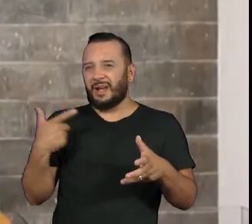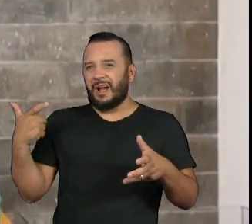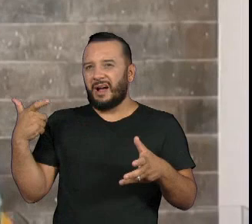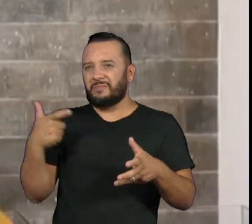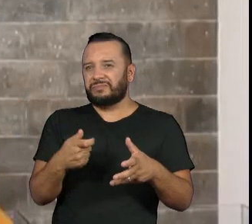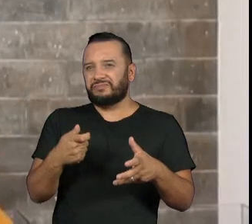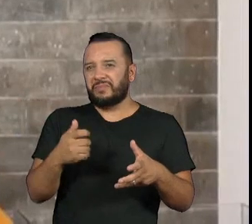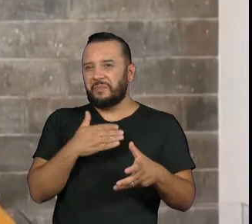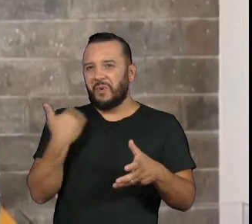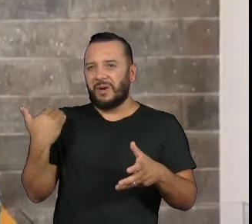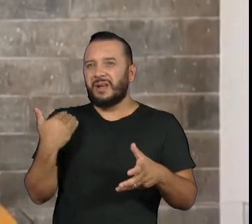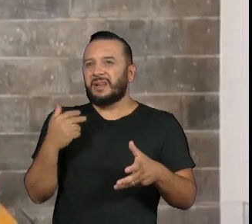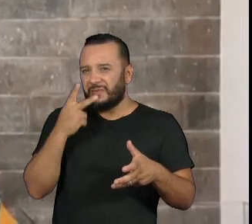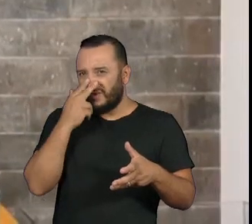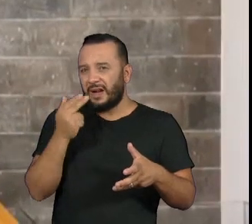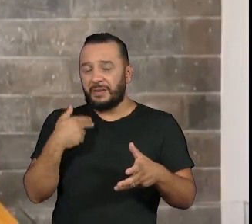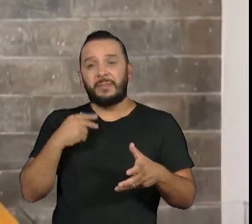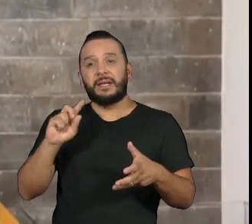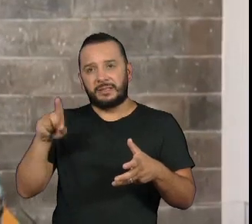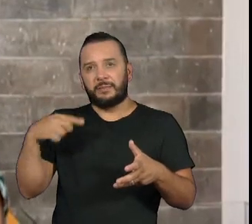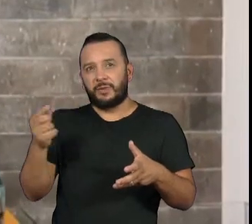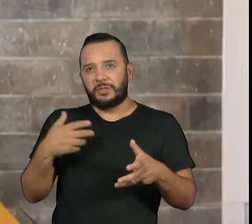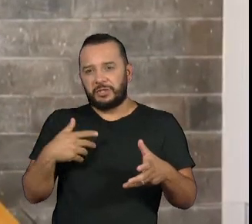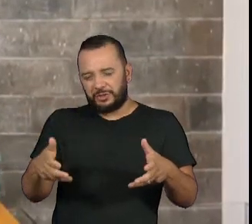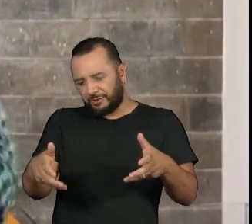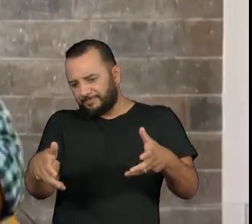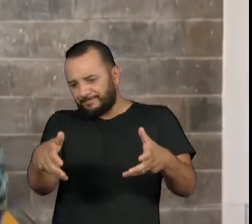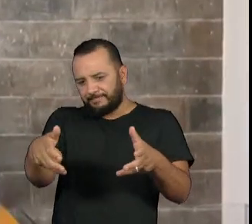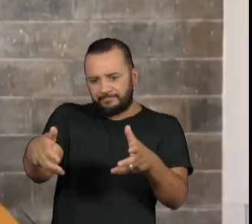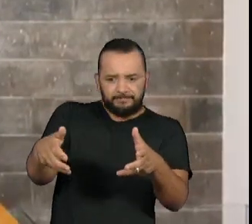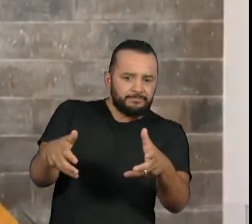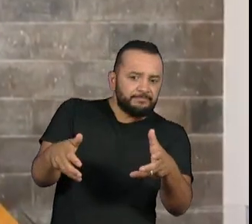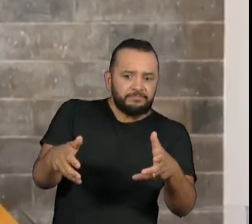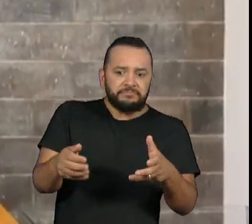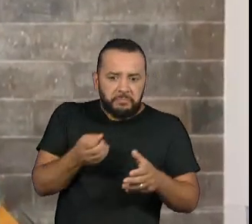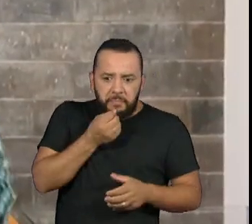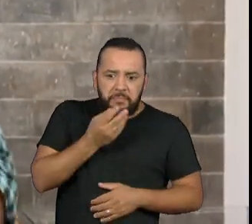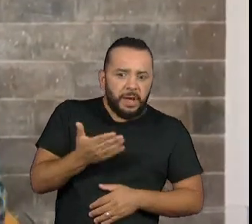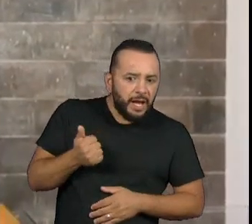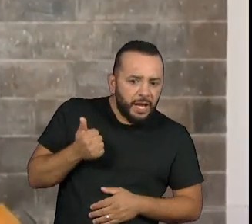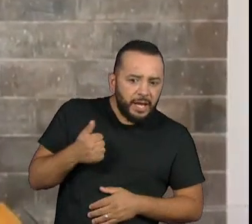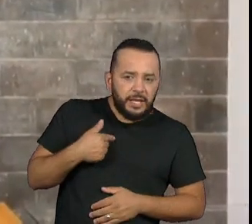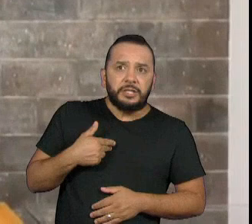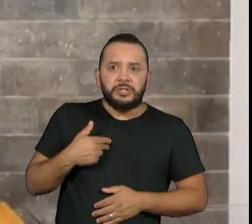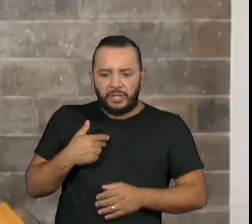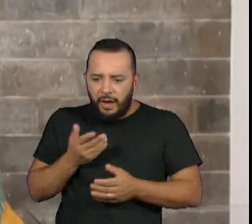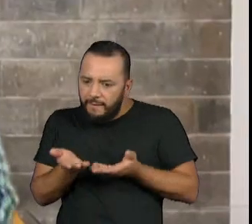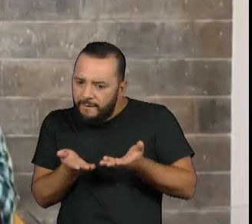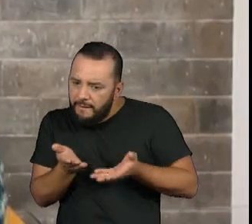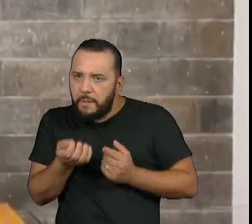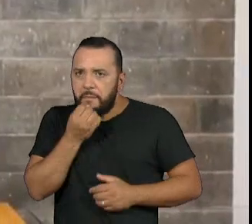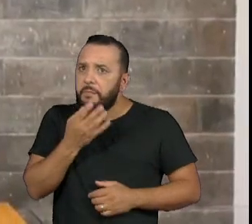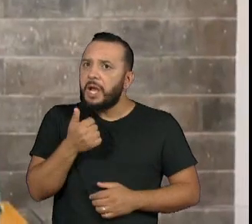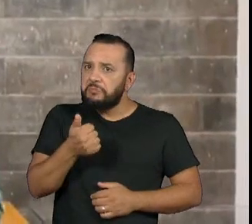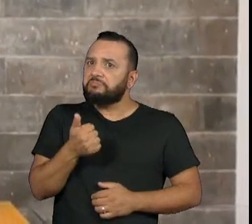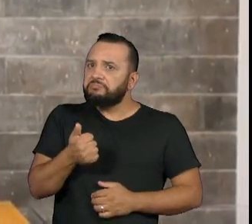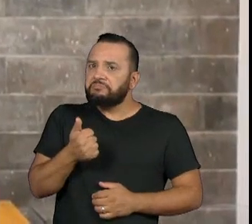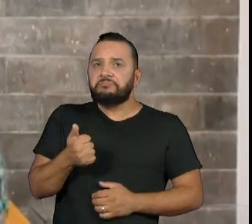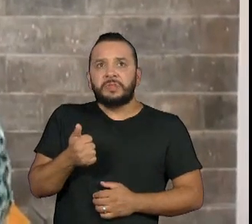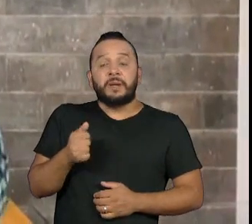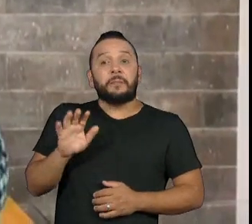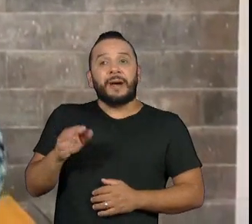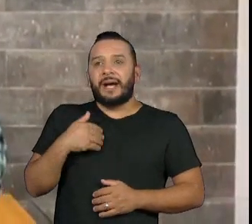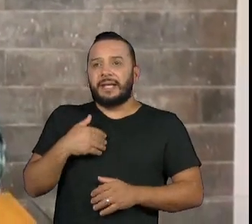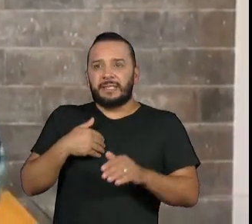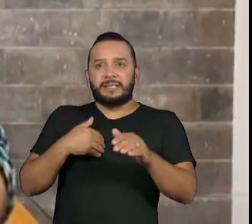que administramos as primeiras medicações, a gente reparou que o animal reagiu muito bem, que ele nos surpreendeu nesse sentido. Mesmo assim, ela